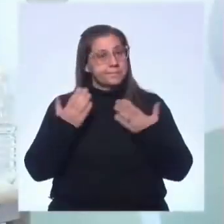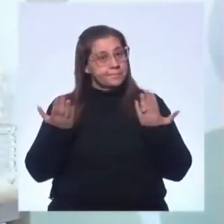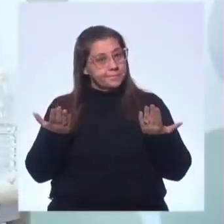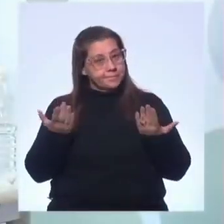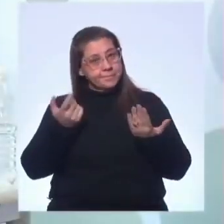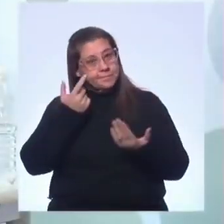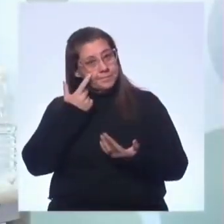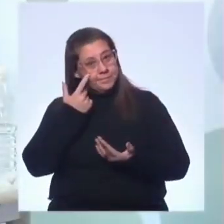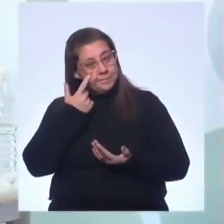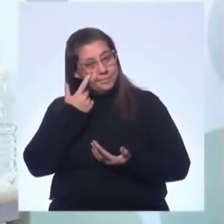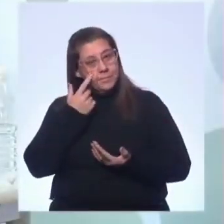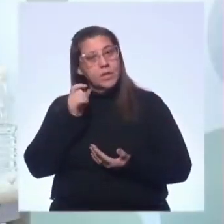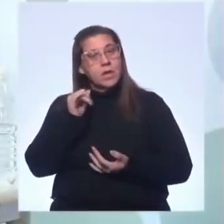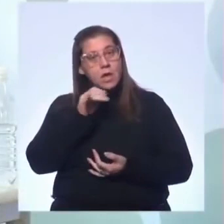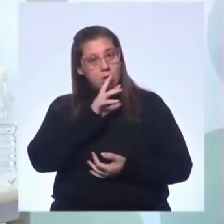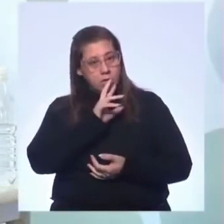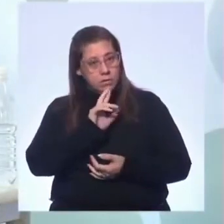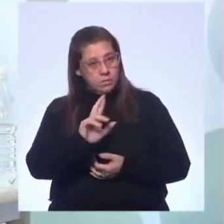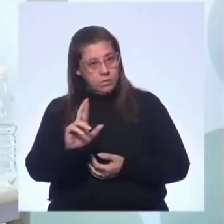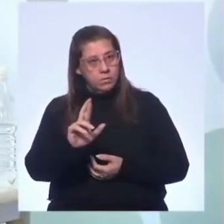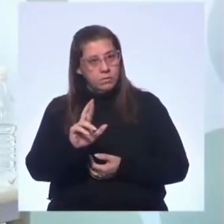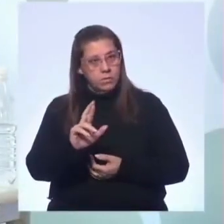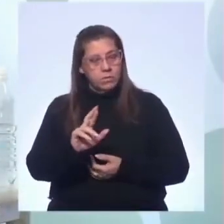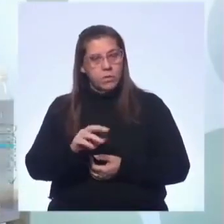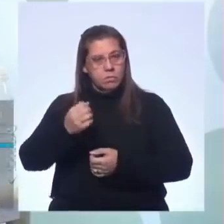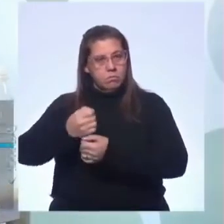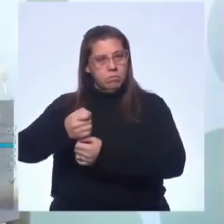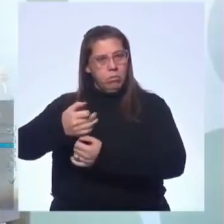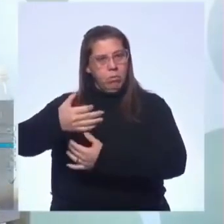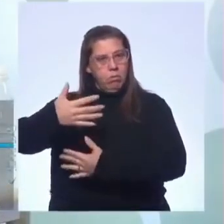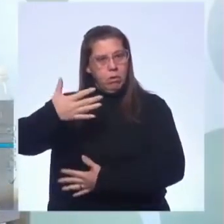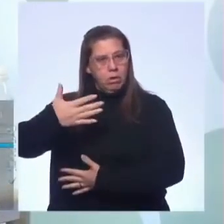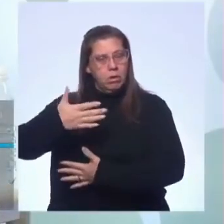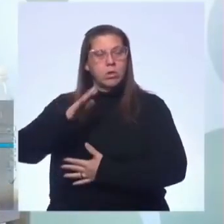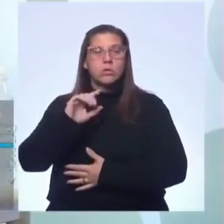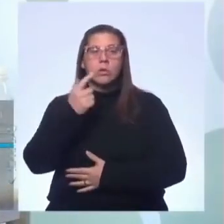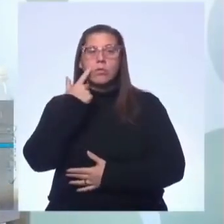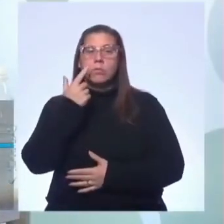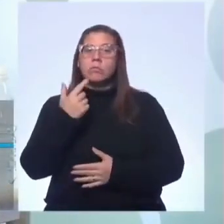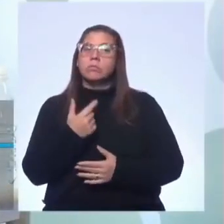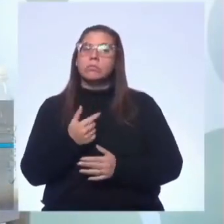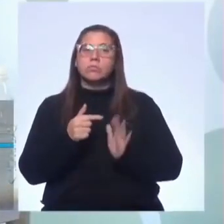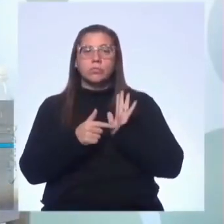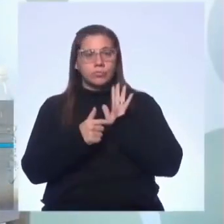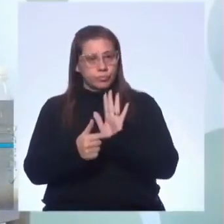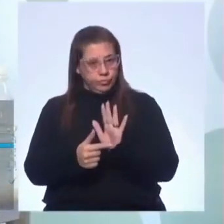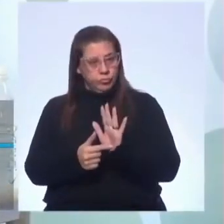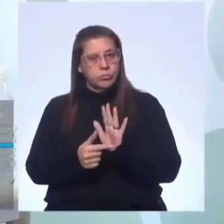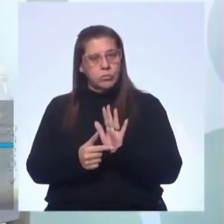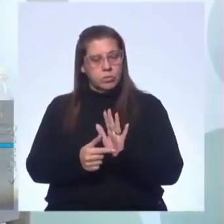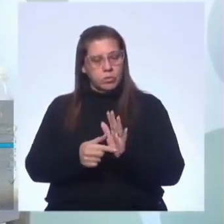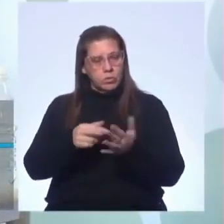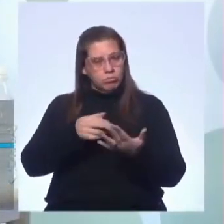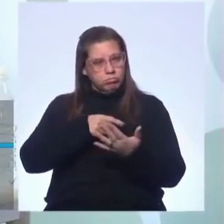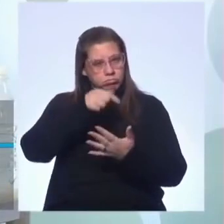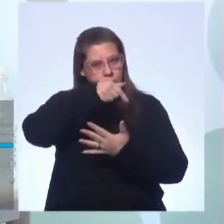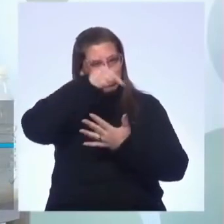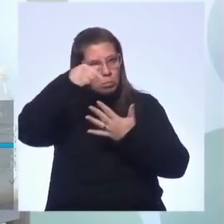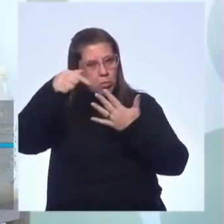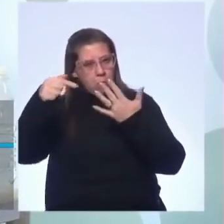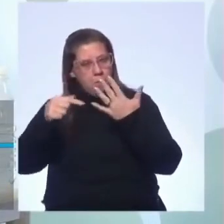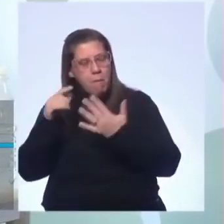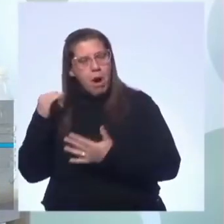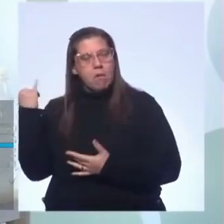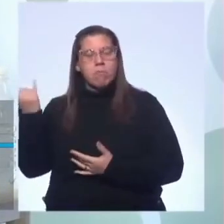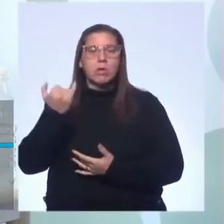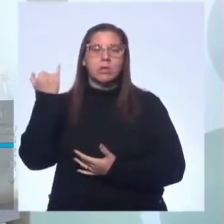Voltamos aí, né, para quem respondeu, né, no chat, né, eu vou só colocar uns pontos aí que são importantes, né. Os